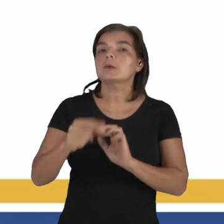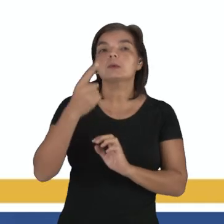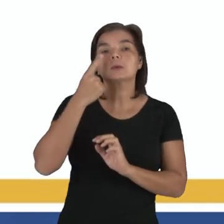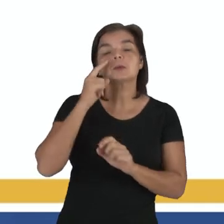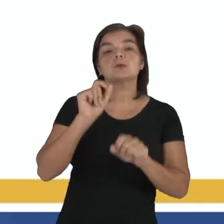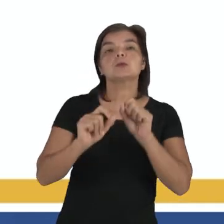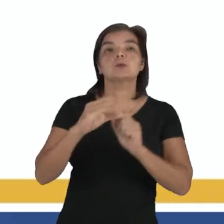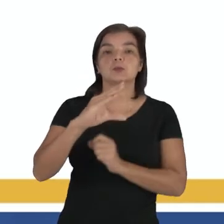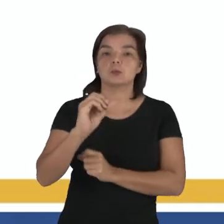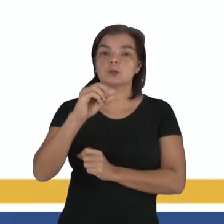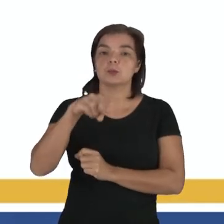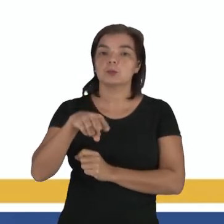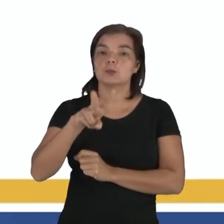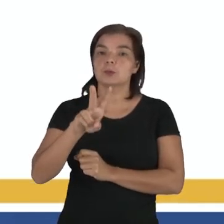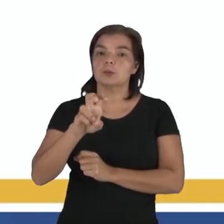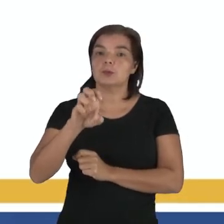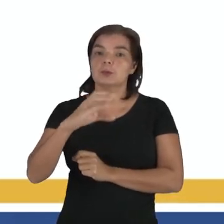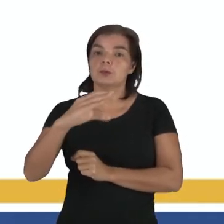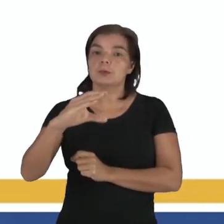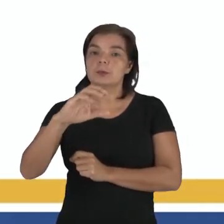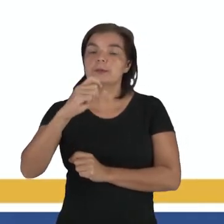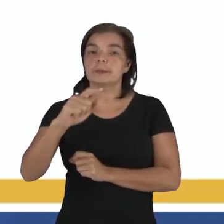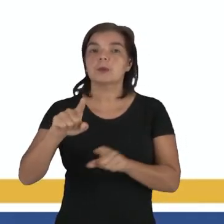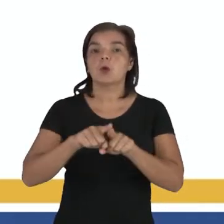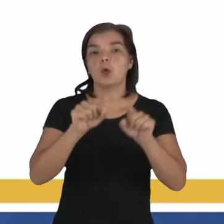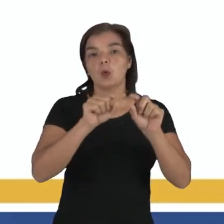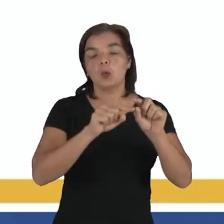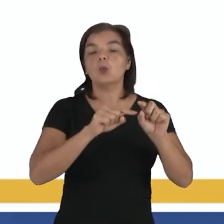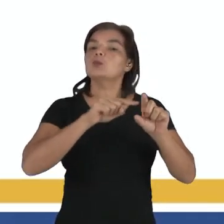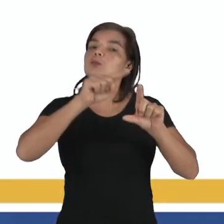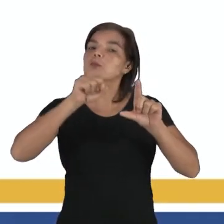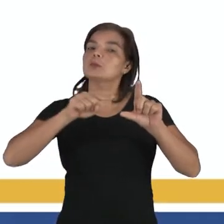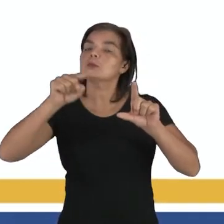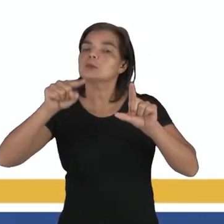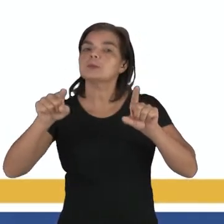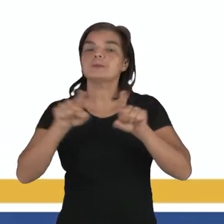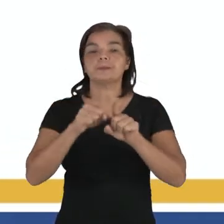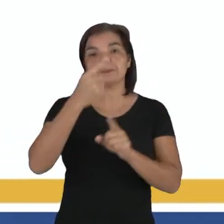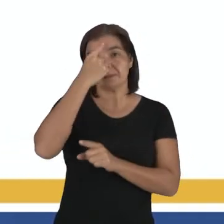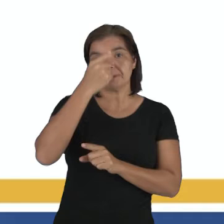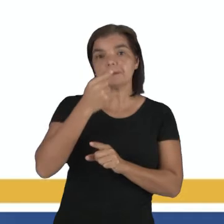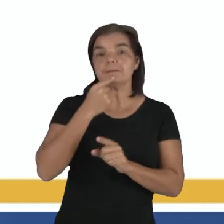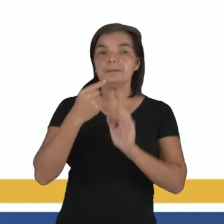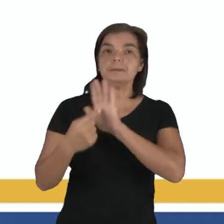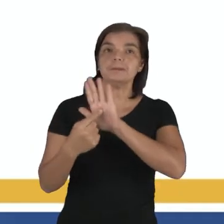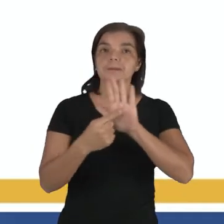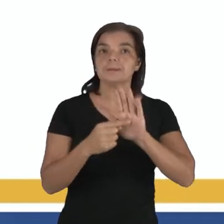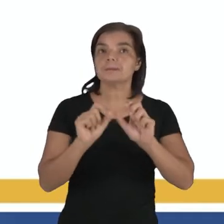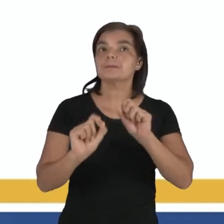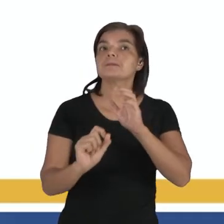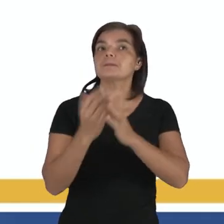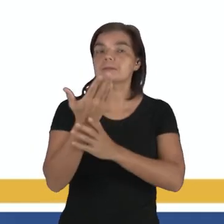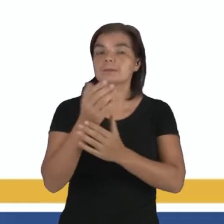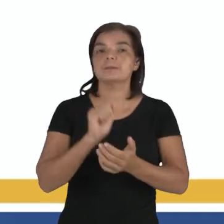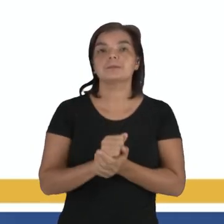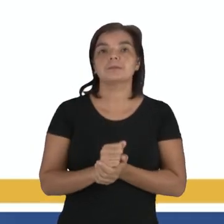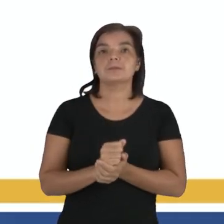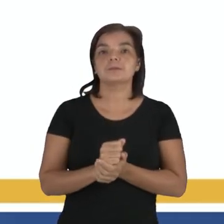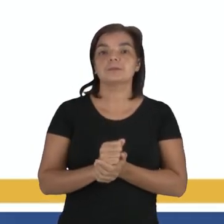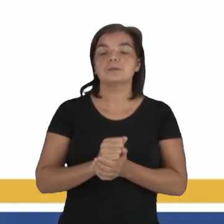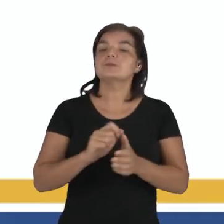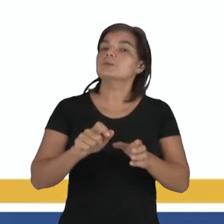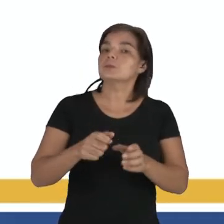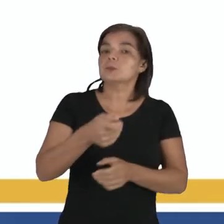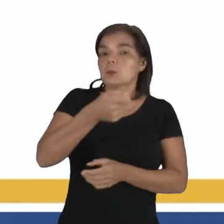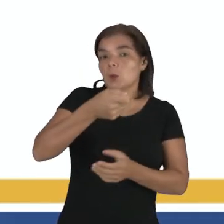vai chamar então de convecção ou correntes de convecção. Se tu olhar na figura, acontece numa panela que está